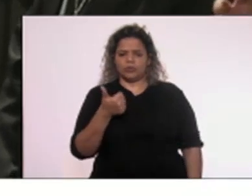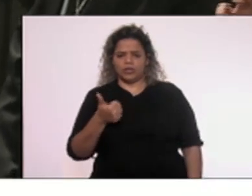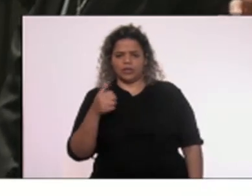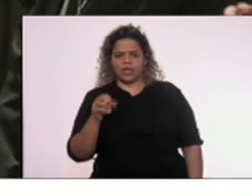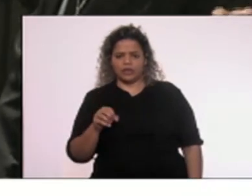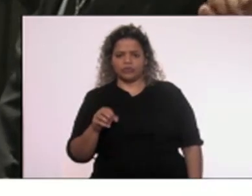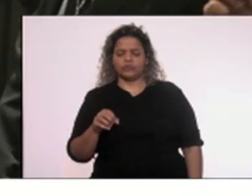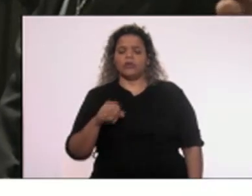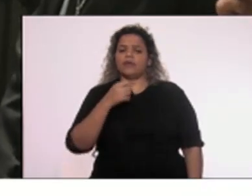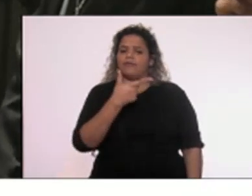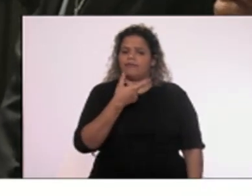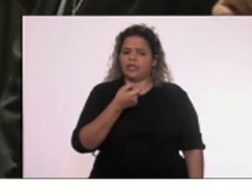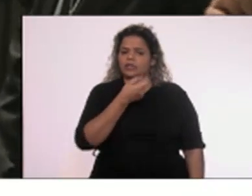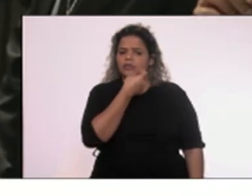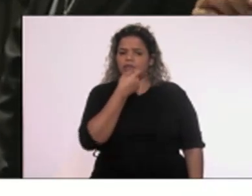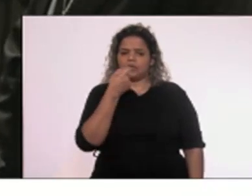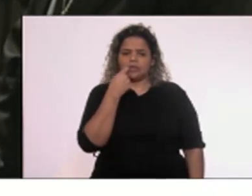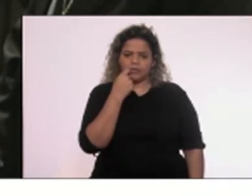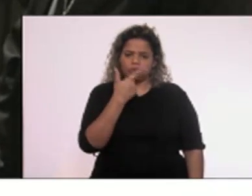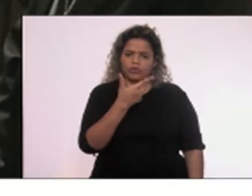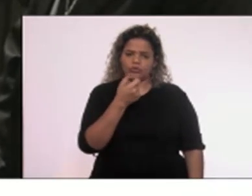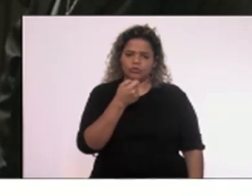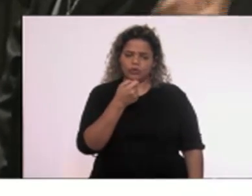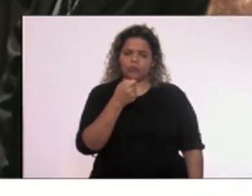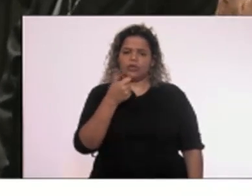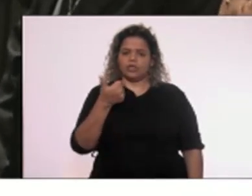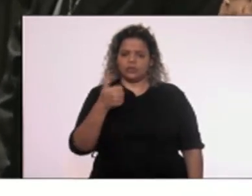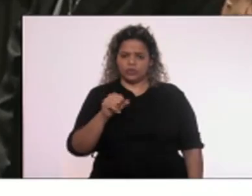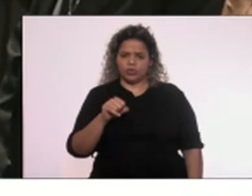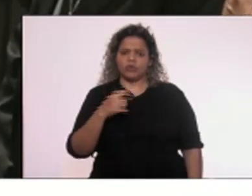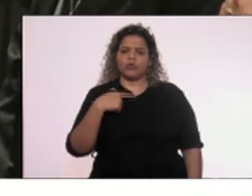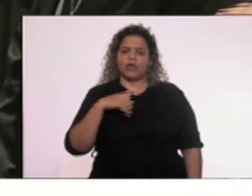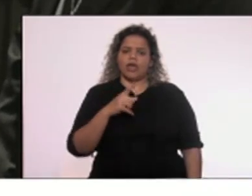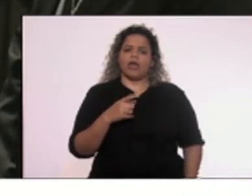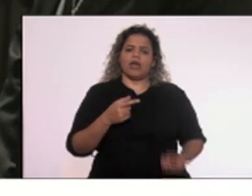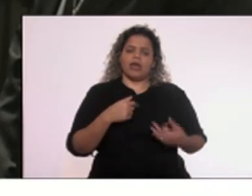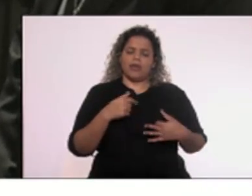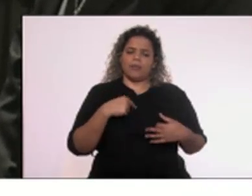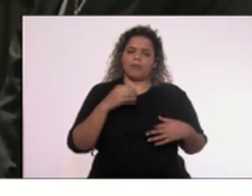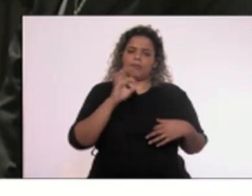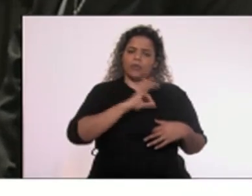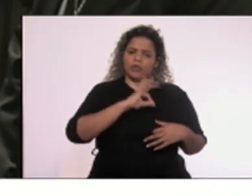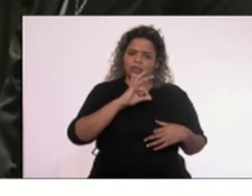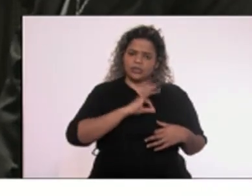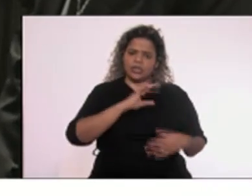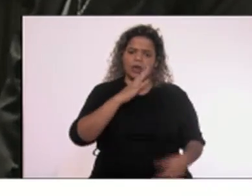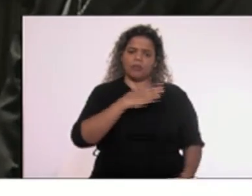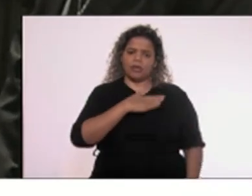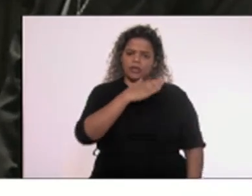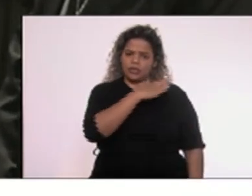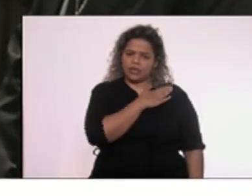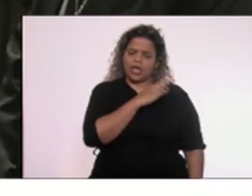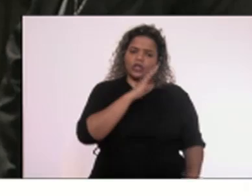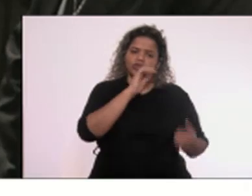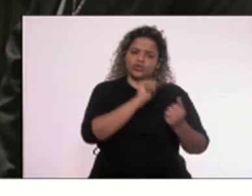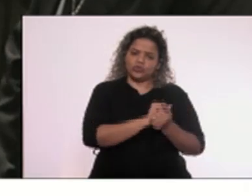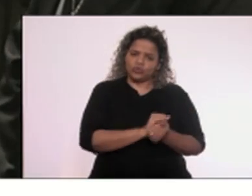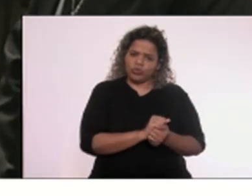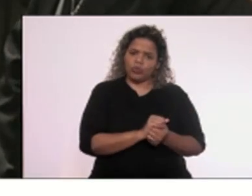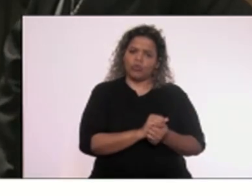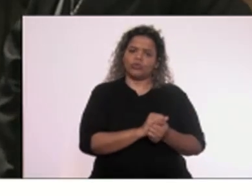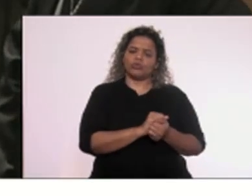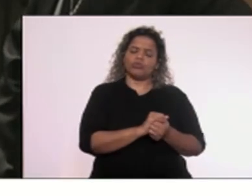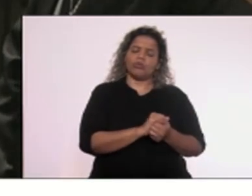8.110, de 20 de setembro de 2018, será ministrado por policiais militares, juntamente com o